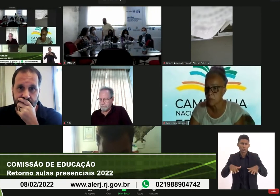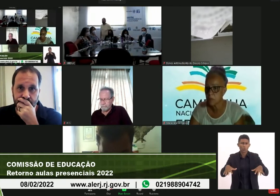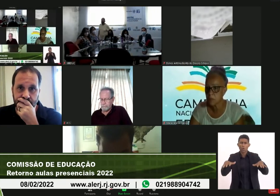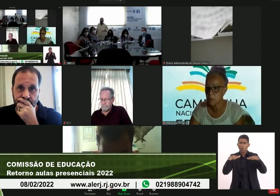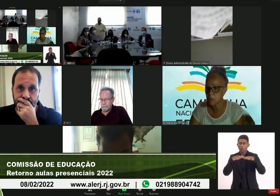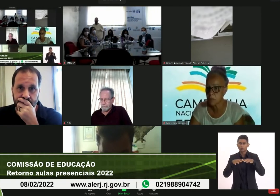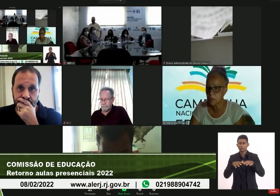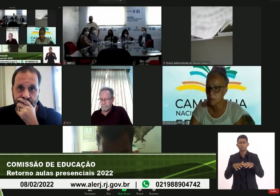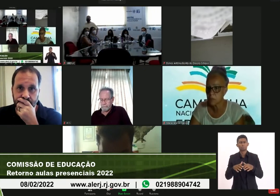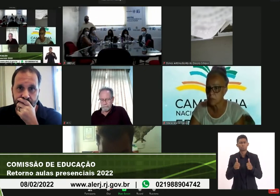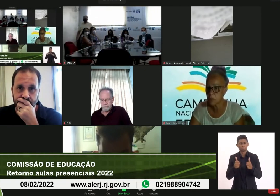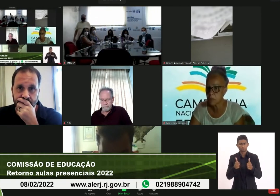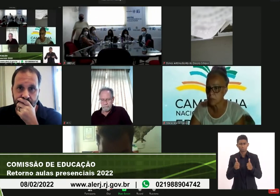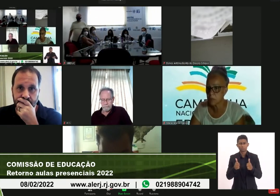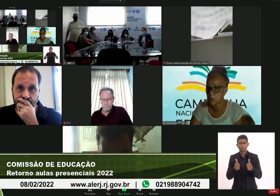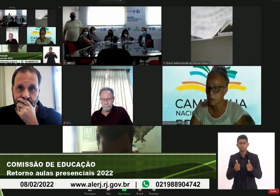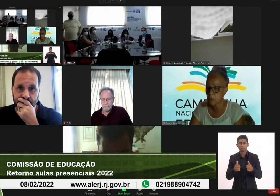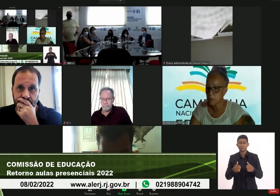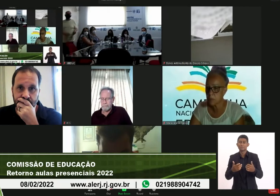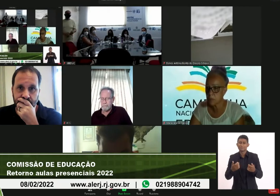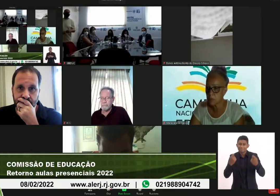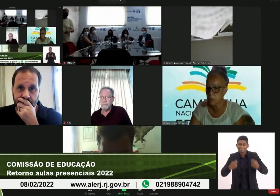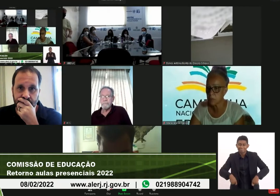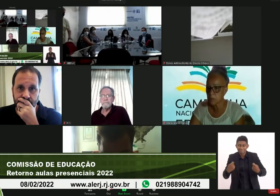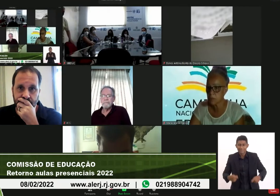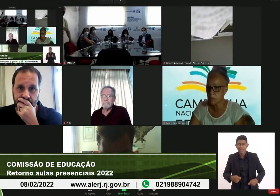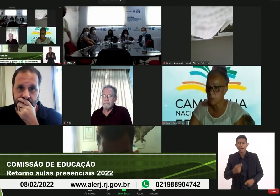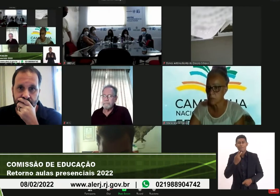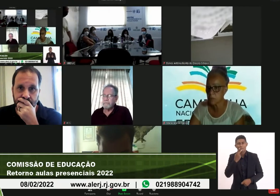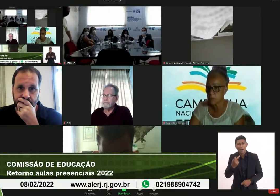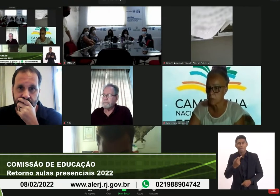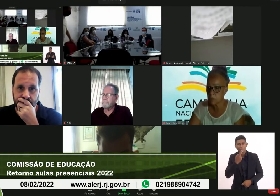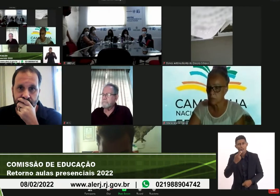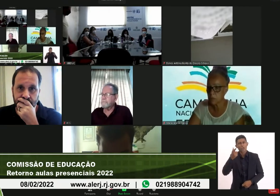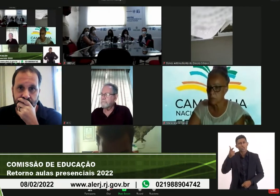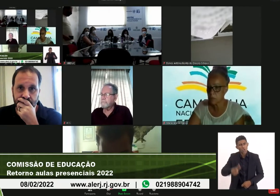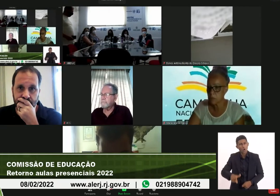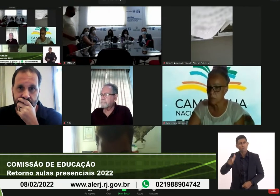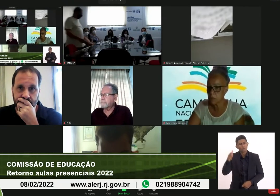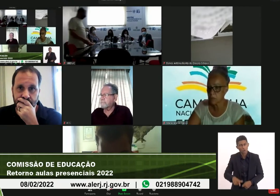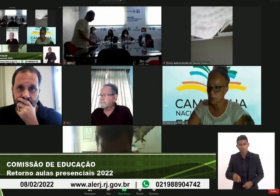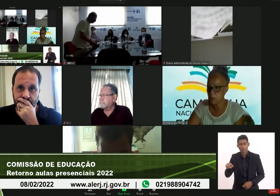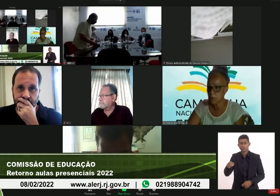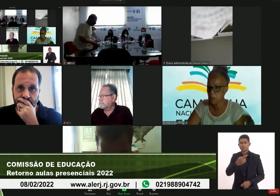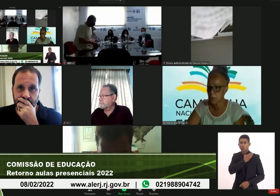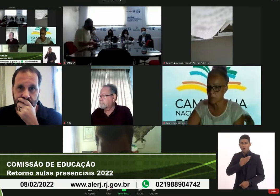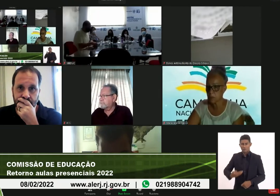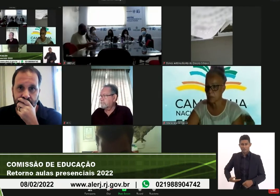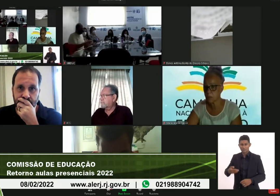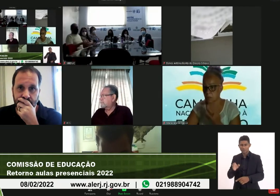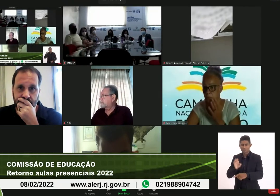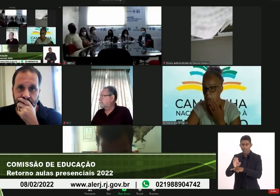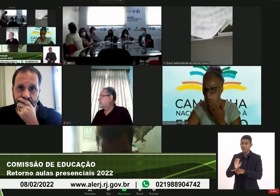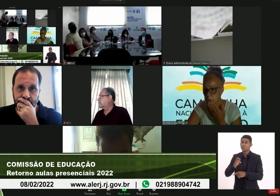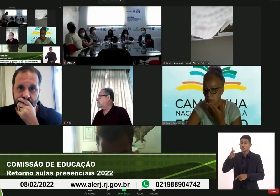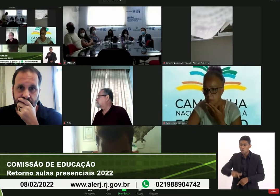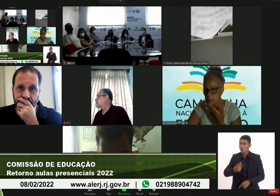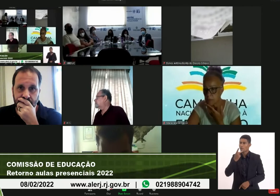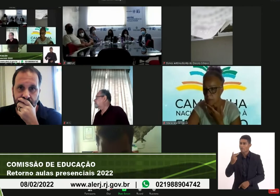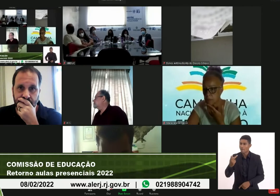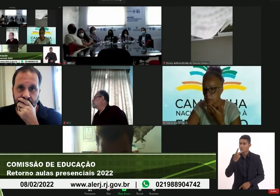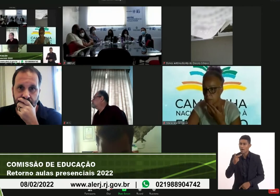a gente tem que falar coisas óbvias para que o governo do Estado possa se mexer.